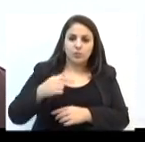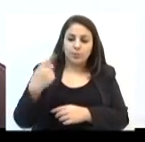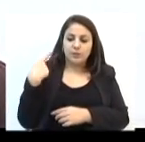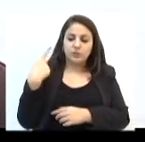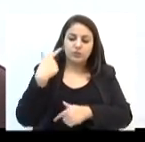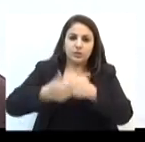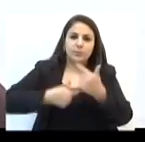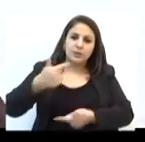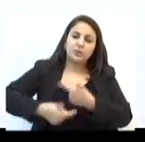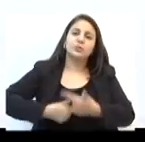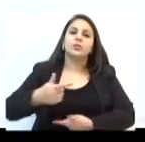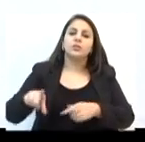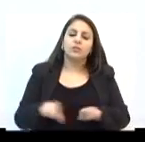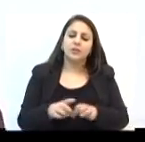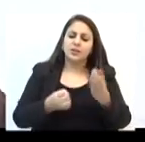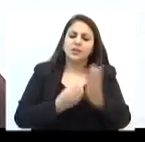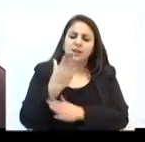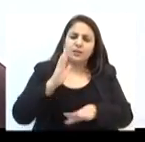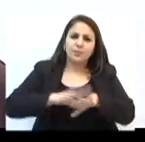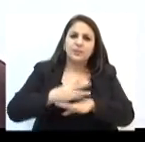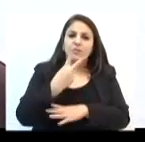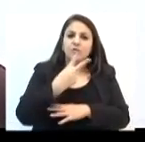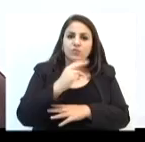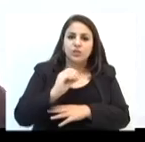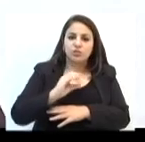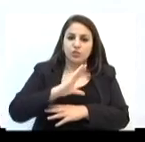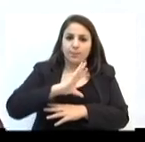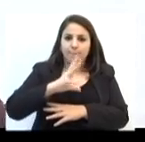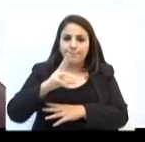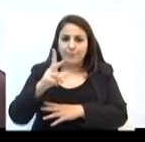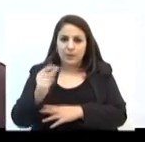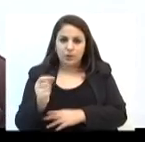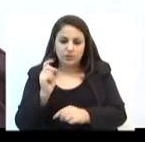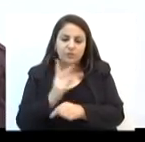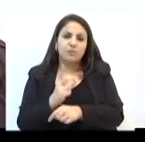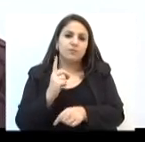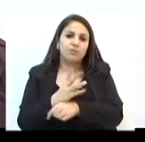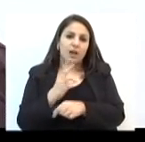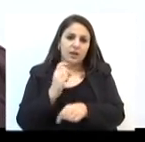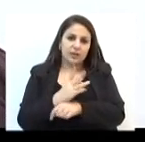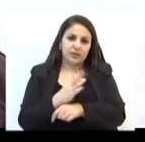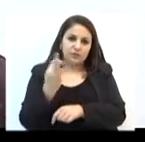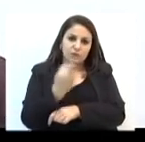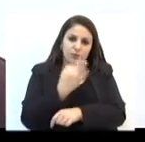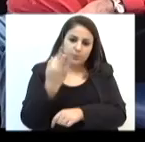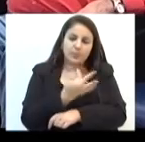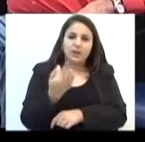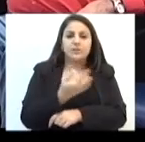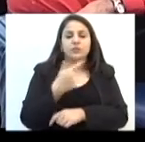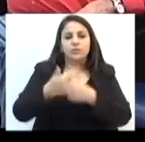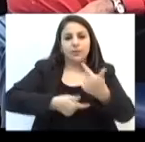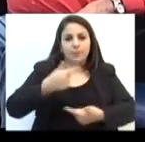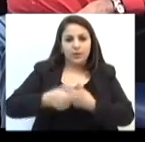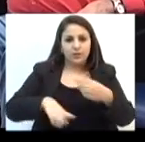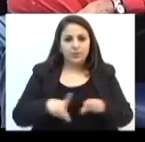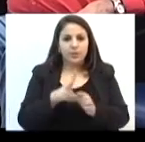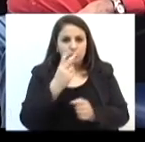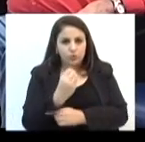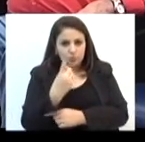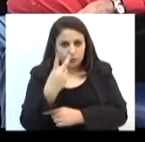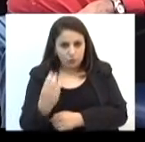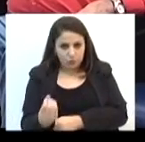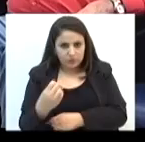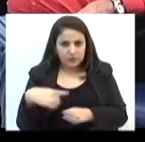dos Trabalhadores, foram geradas 20 milhões de vagas formais no mercado de trabalho. Em 2002,